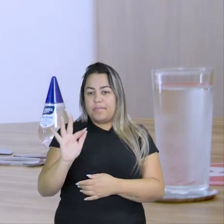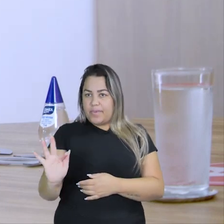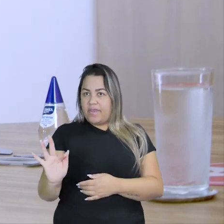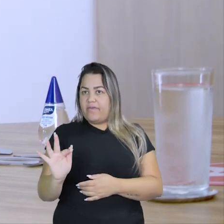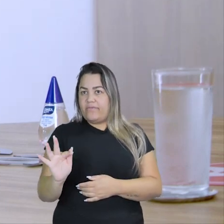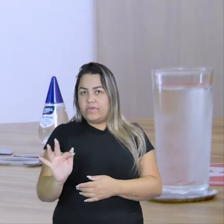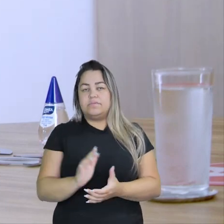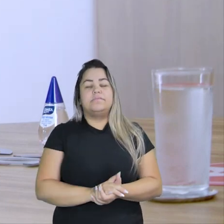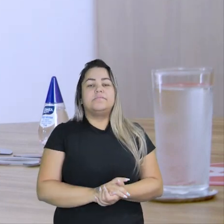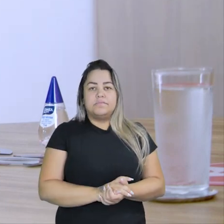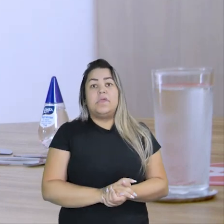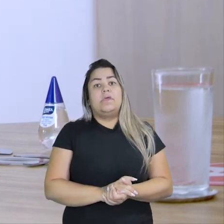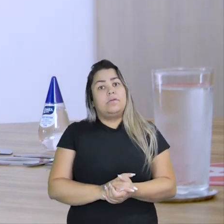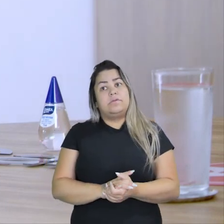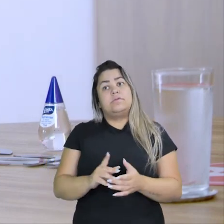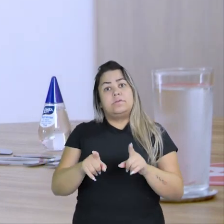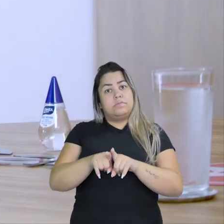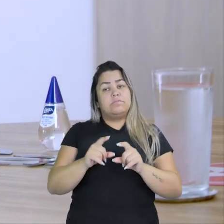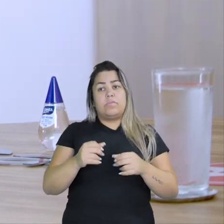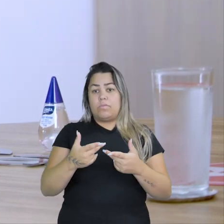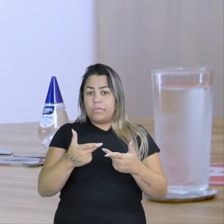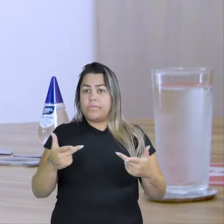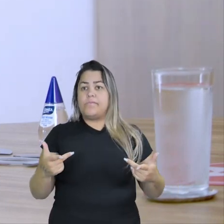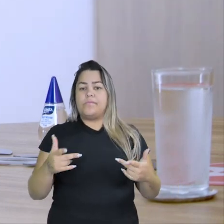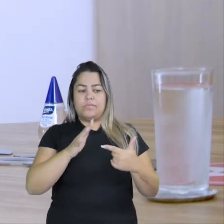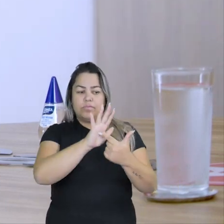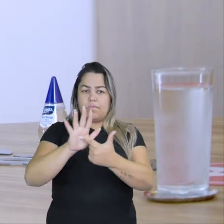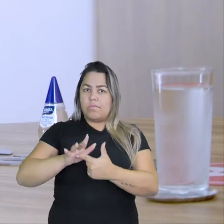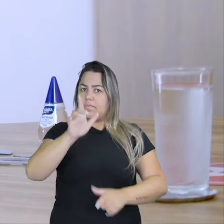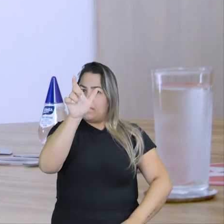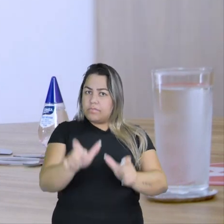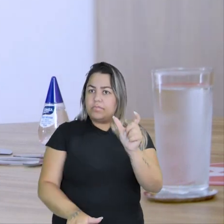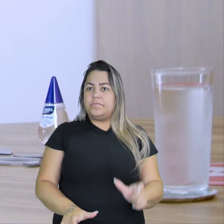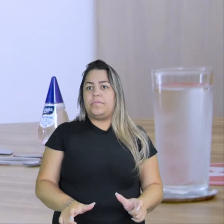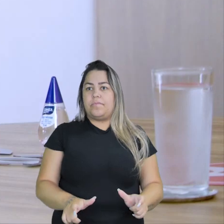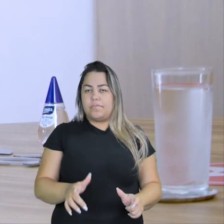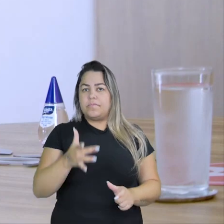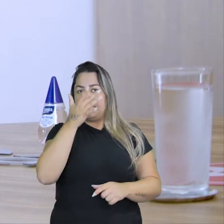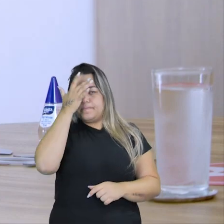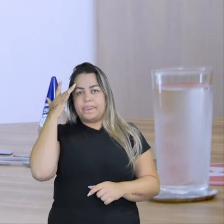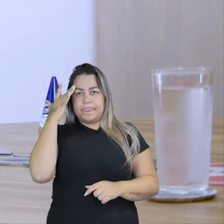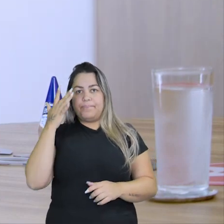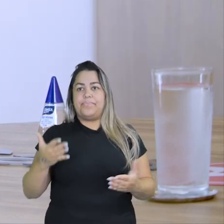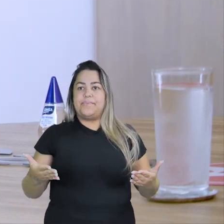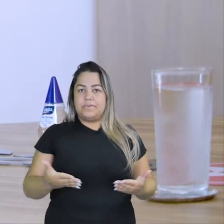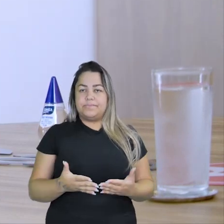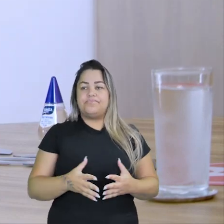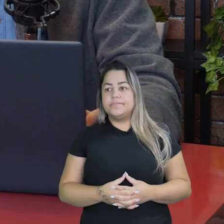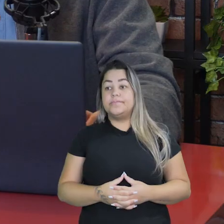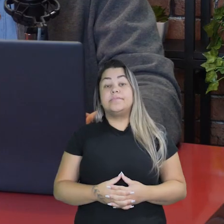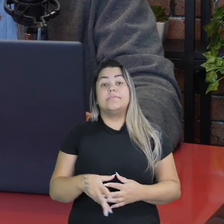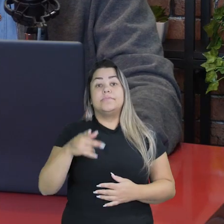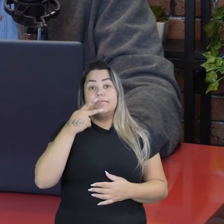Polícia Federal, em cima de provas. Porque é muita prova, a gente tem que mostrar para as pessoas, a gente tem que ser bem didático nesse